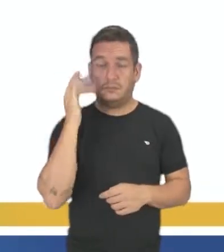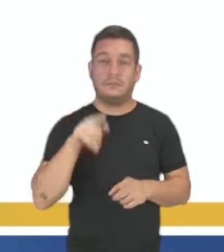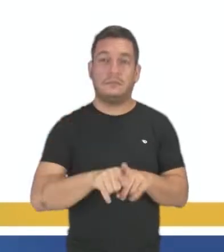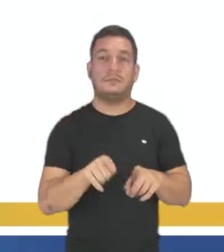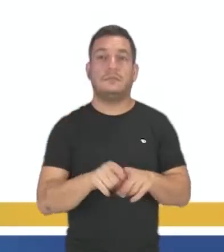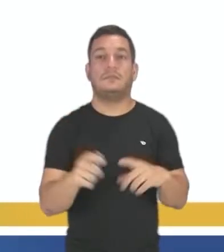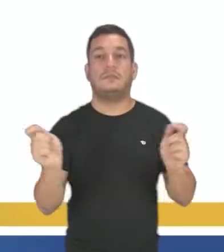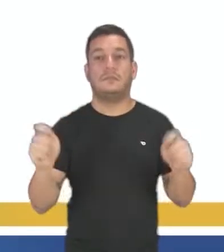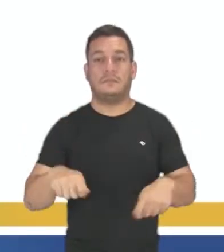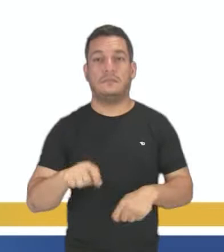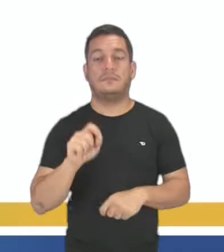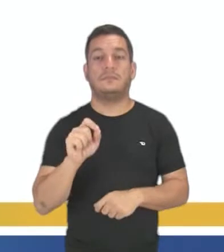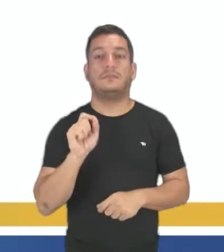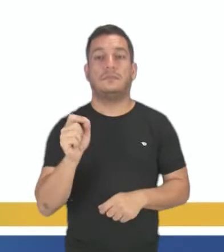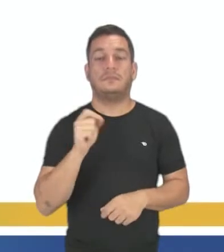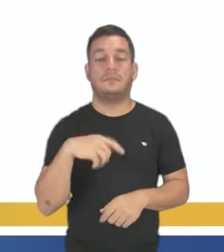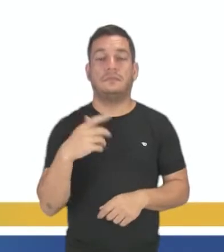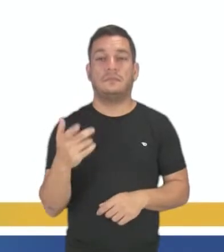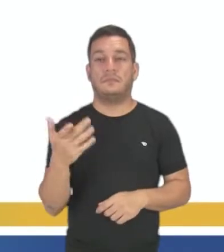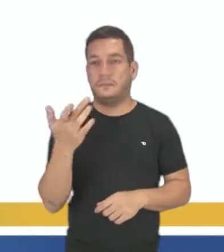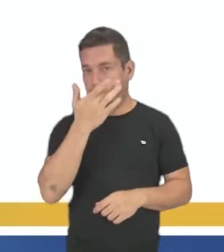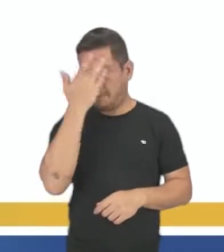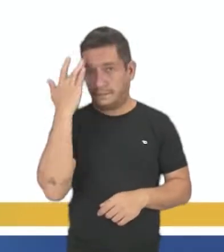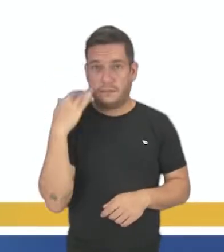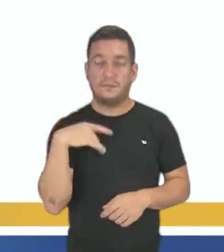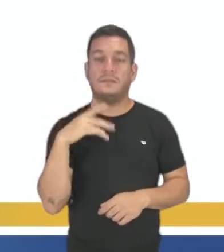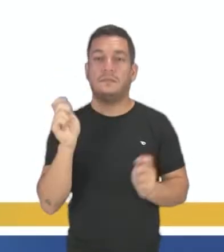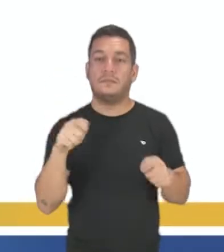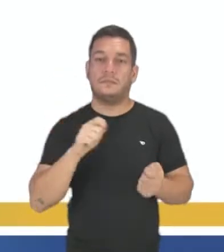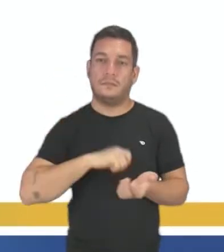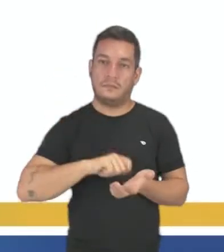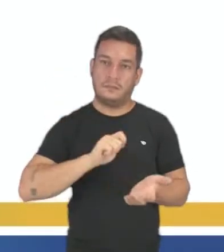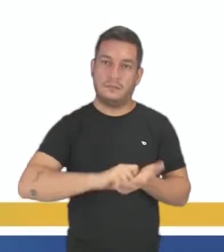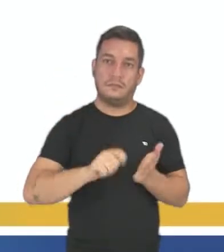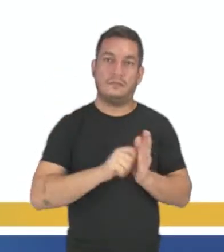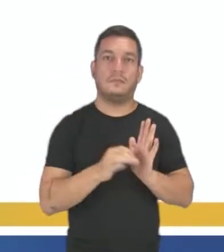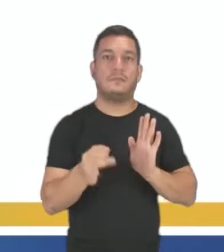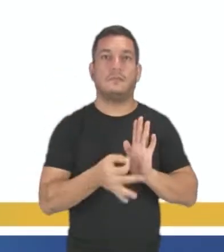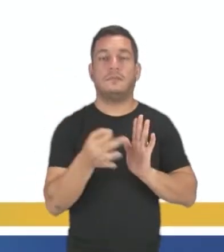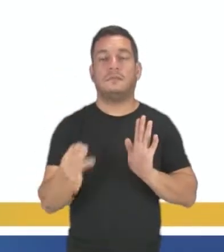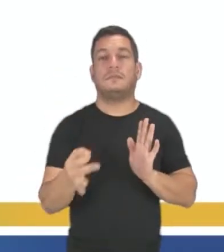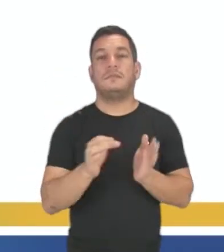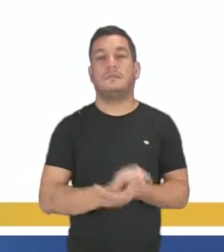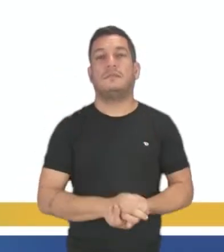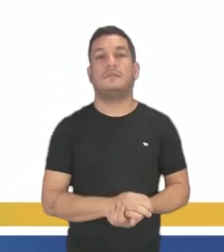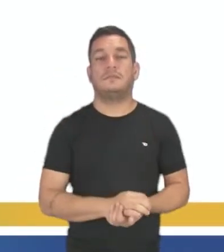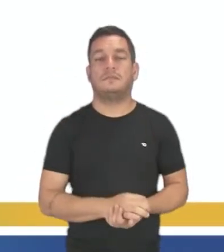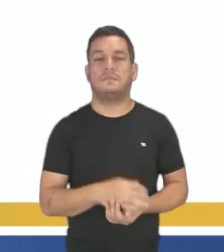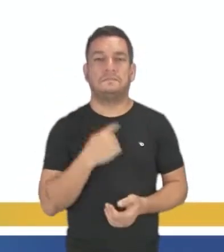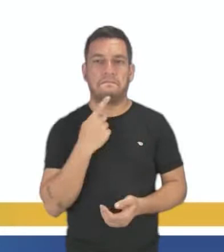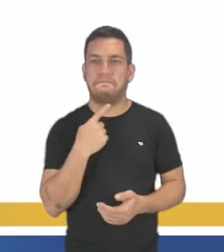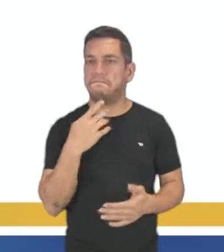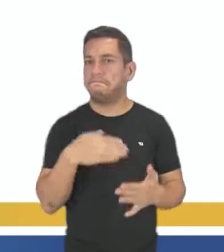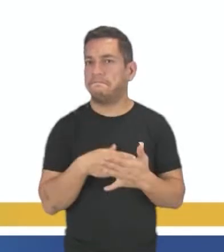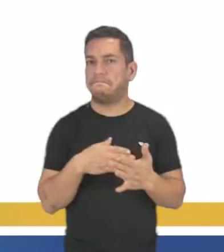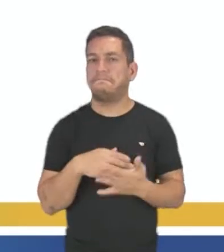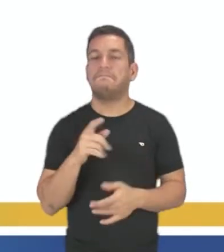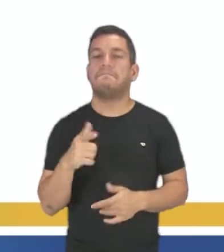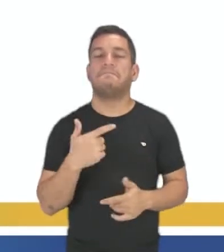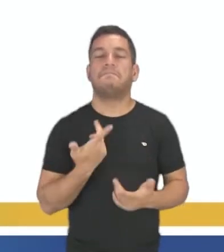Esses podem ser perfeitas pessoas para se escrever um artigo de opinião. Nada impede,